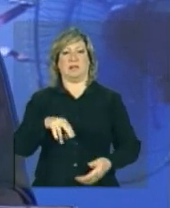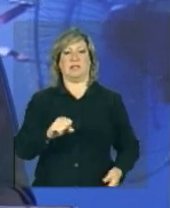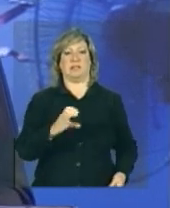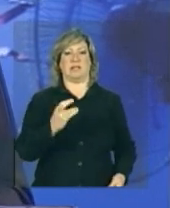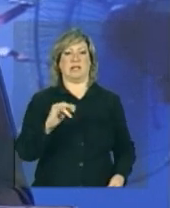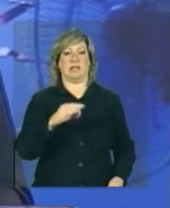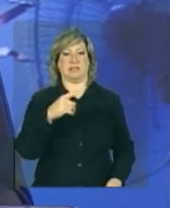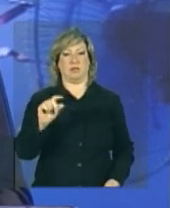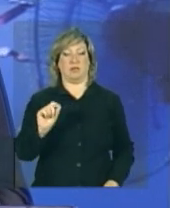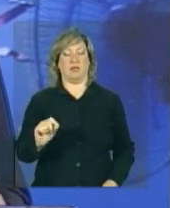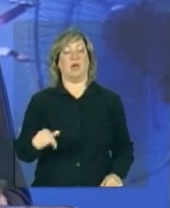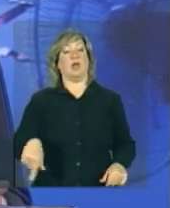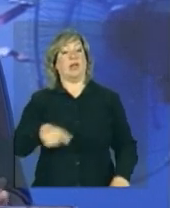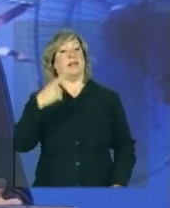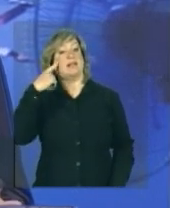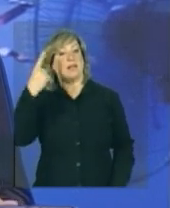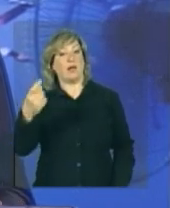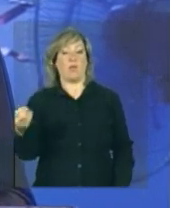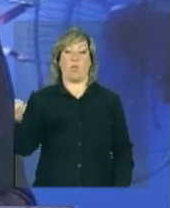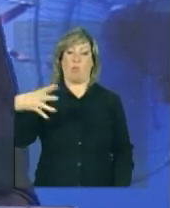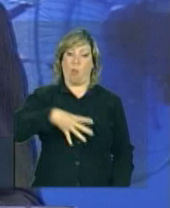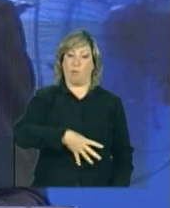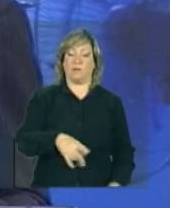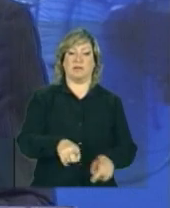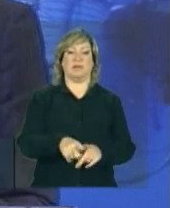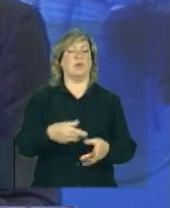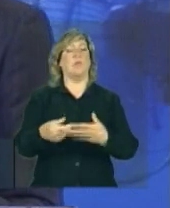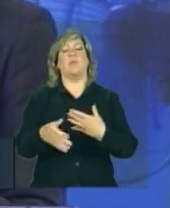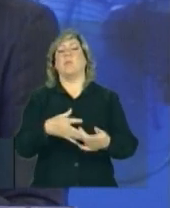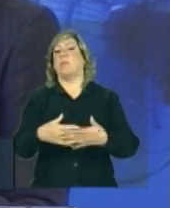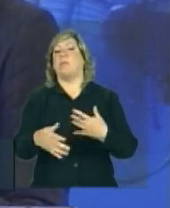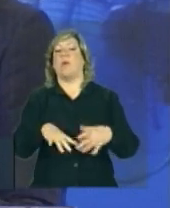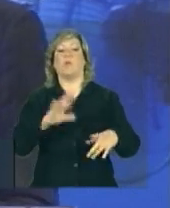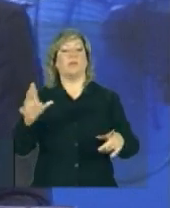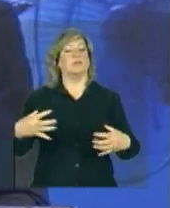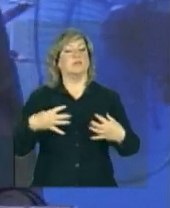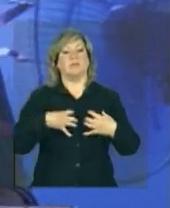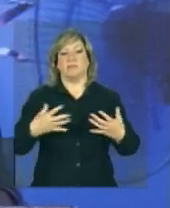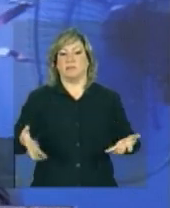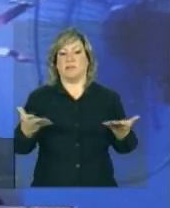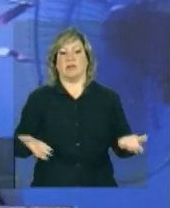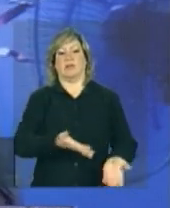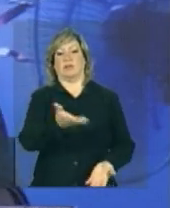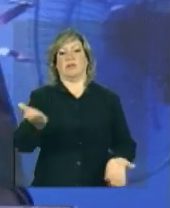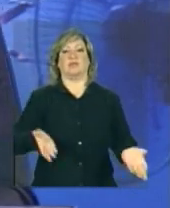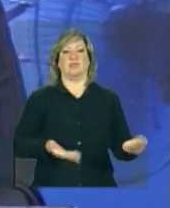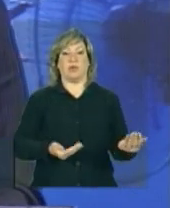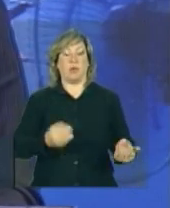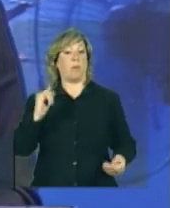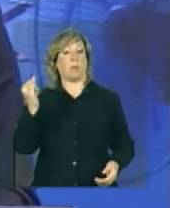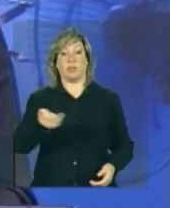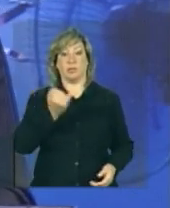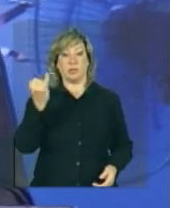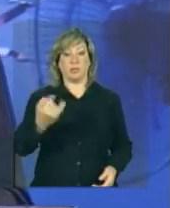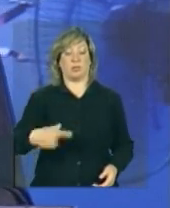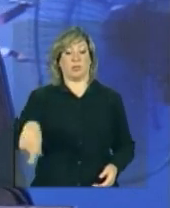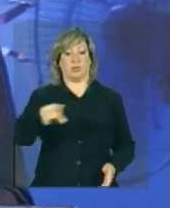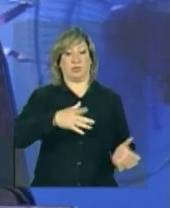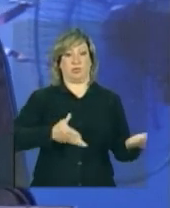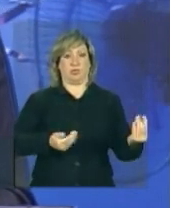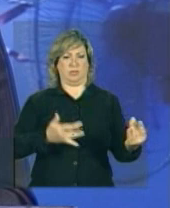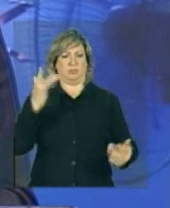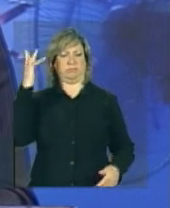Sonhos, ideias inovadoras ou realização, não importa a motivação destes jovens. O importante é que são